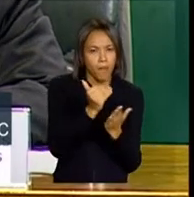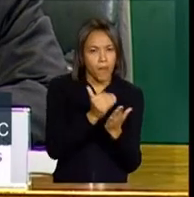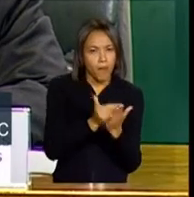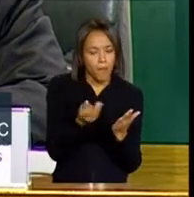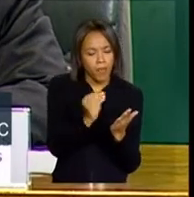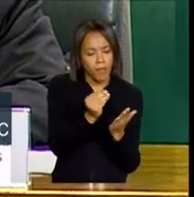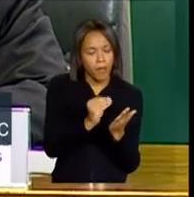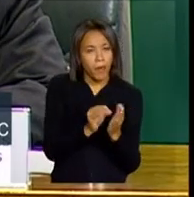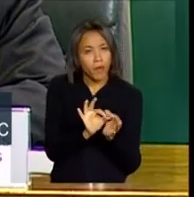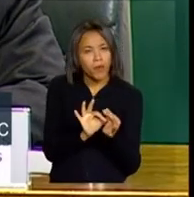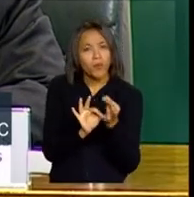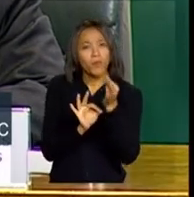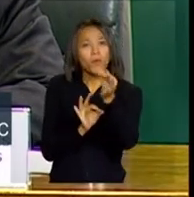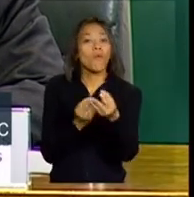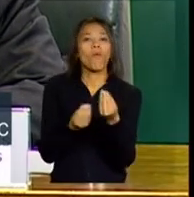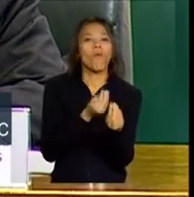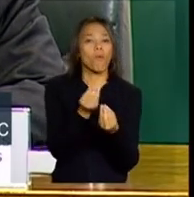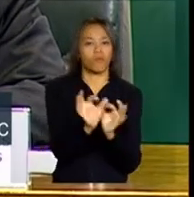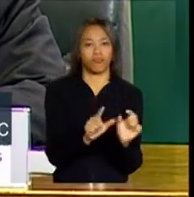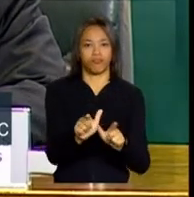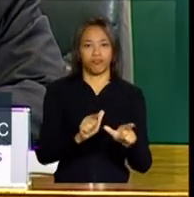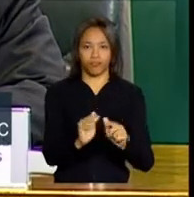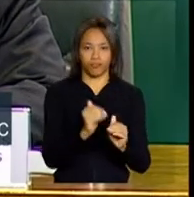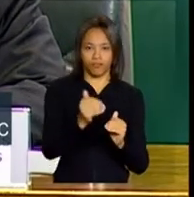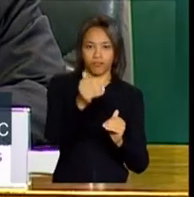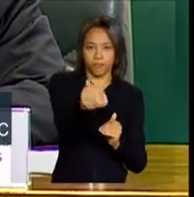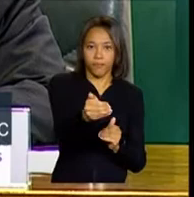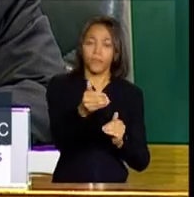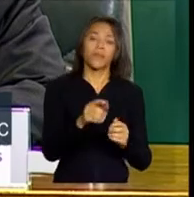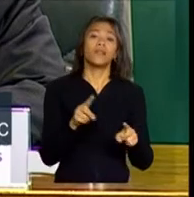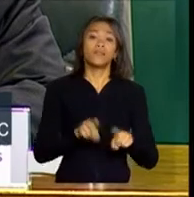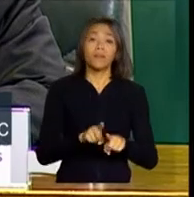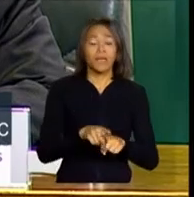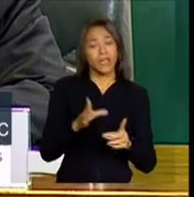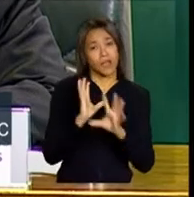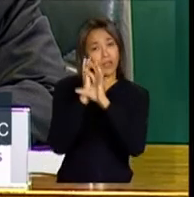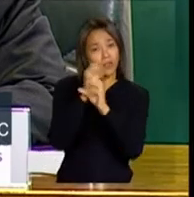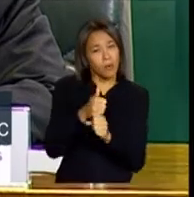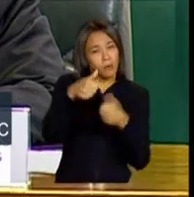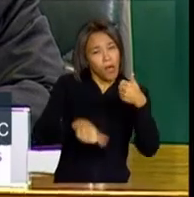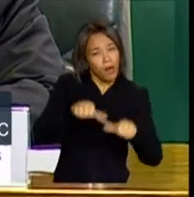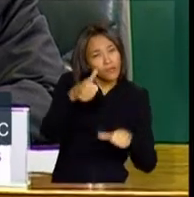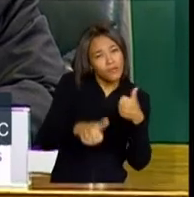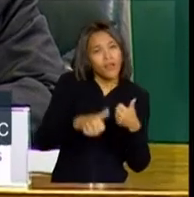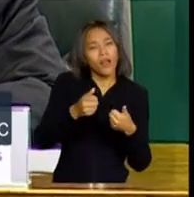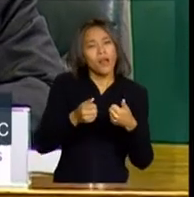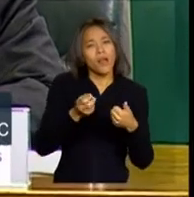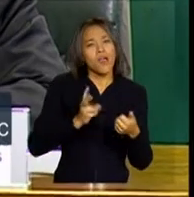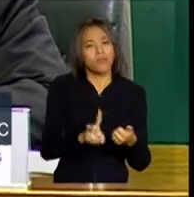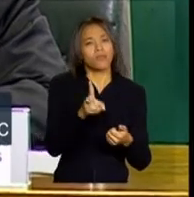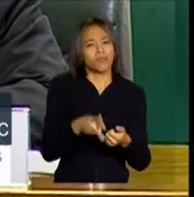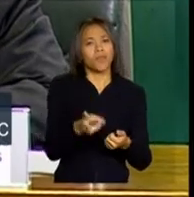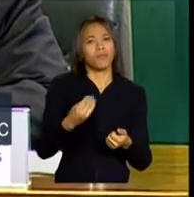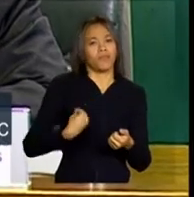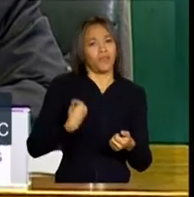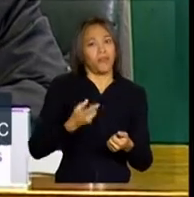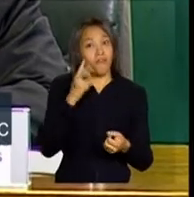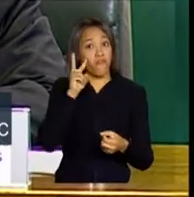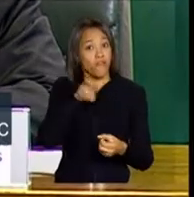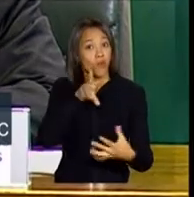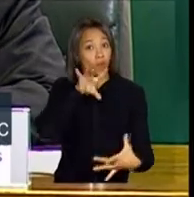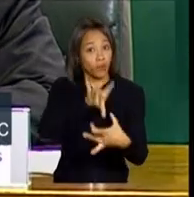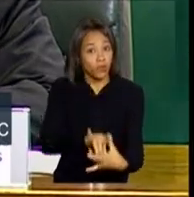ações ao longo desse exercício de balanço e projeções é importante termos sempre presente o contexto internacional